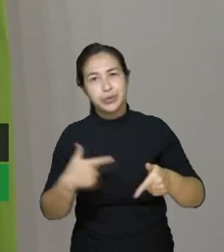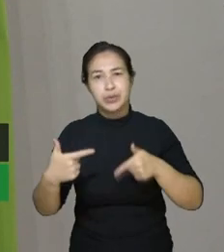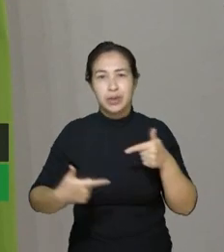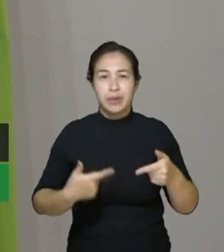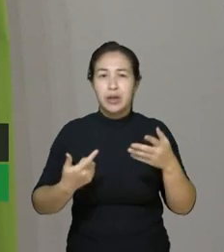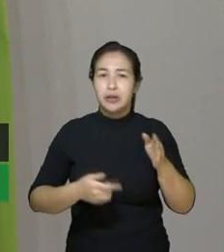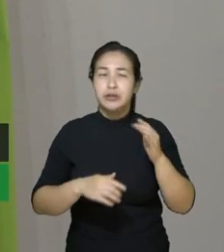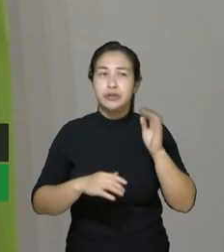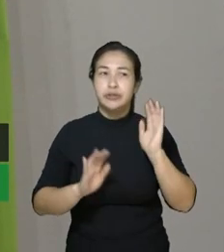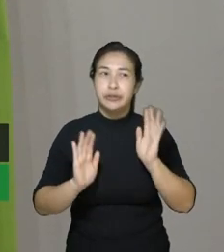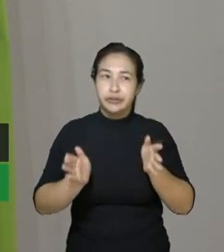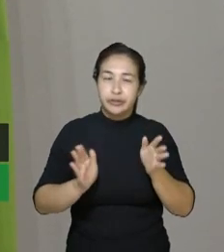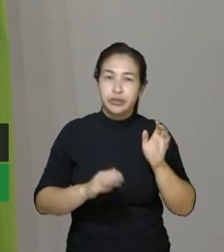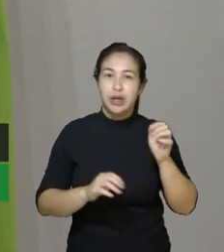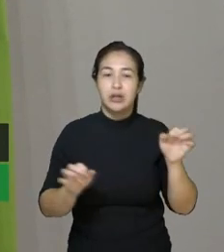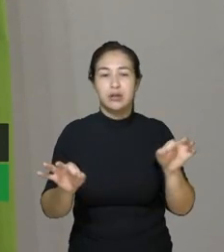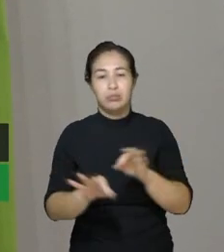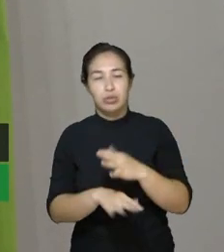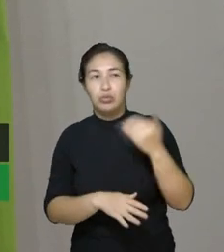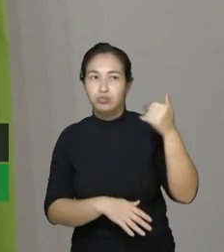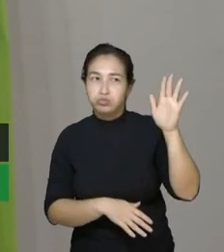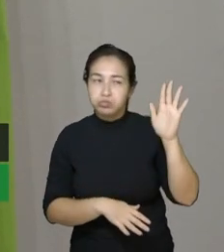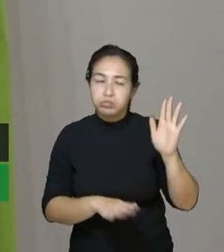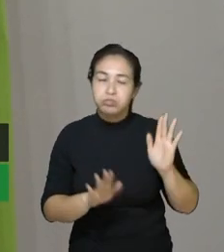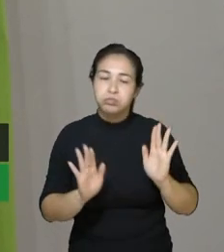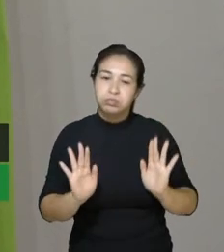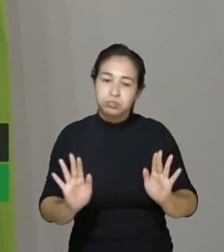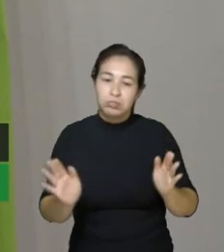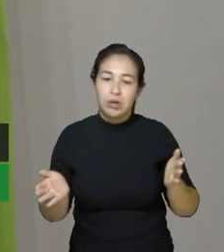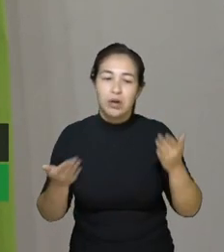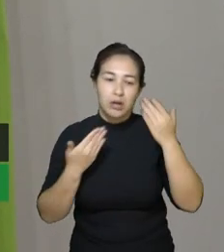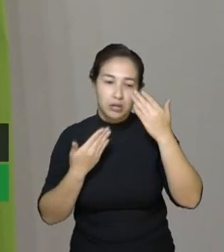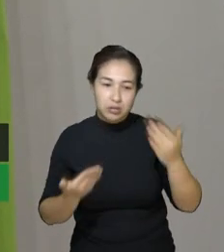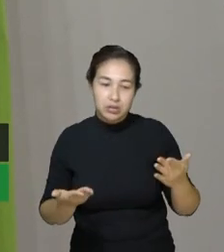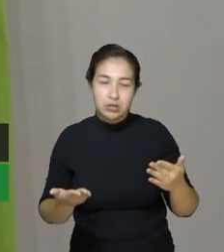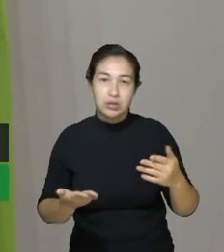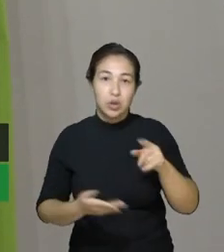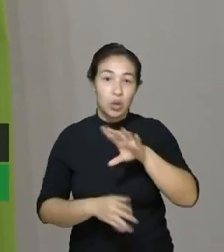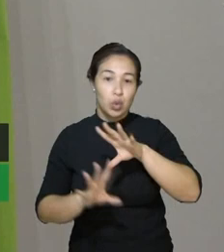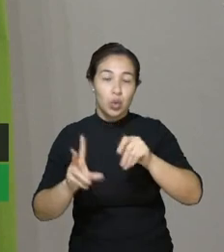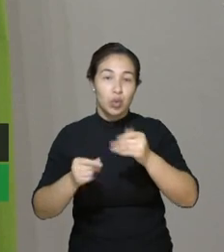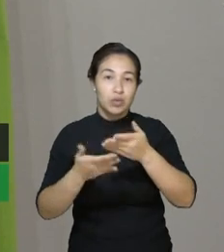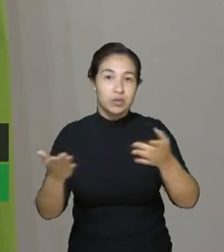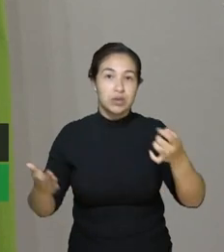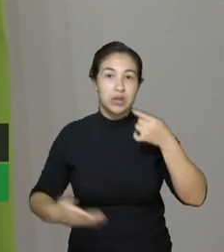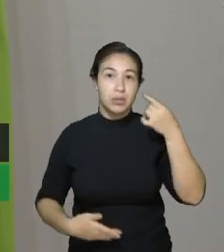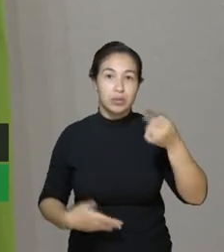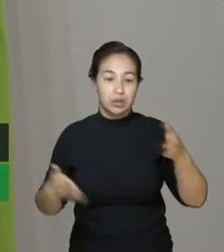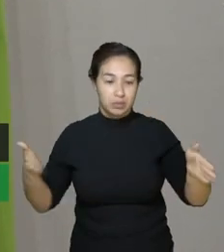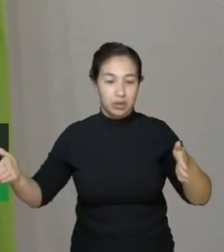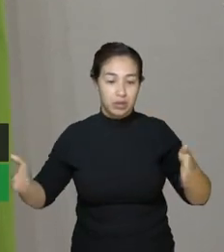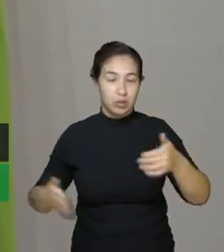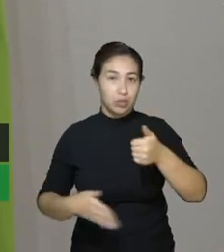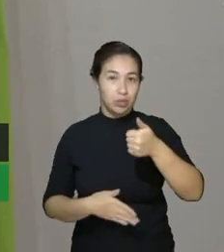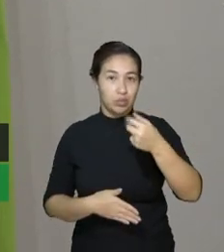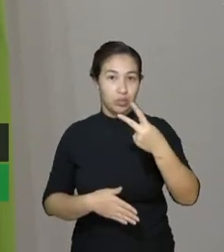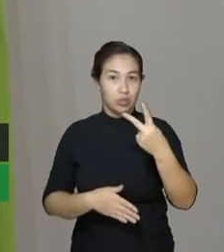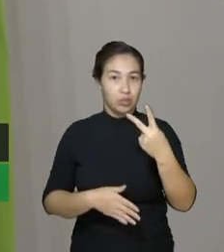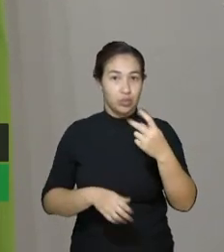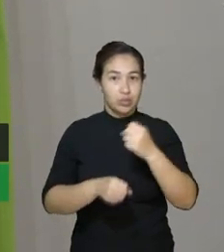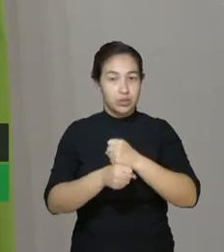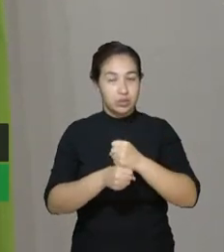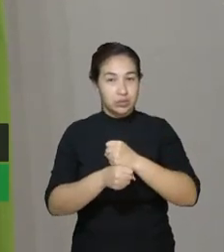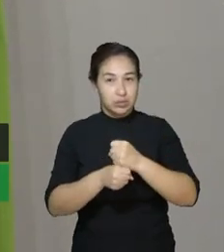passaram. Agradecer a todos os deputados ao longo desses 12, 13 anos e meio, em especial a bancada do